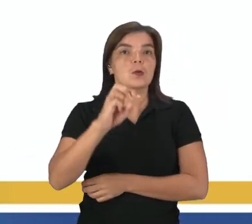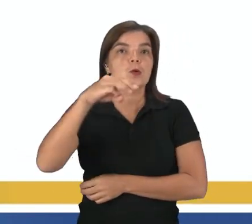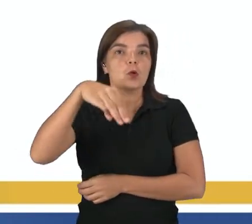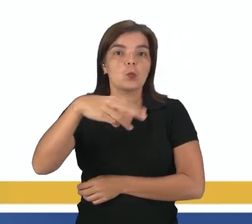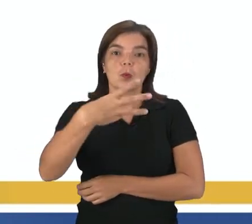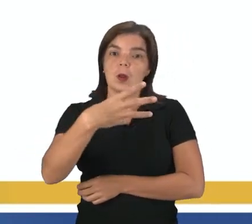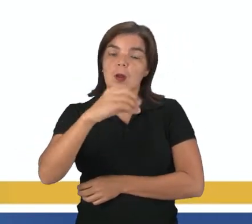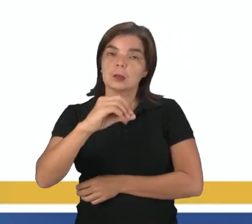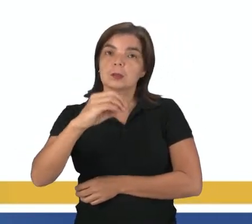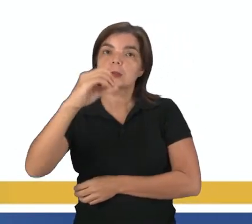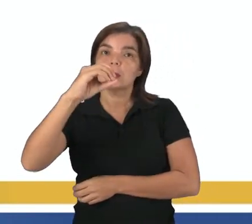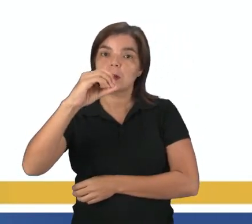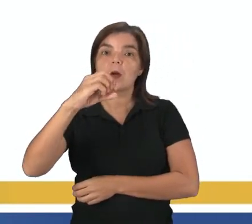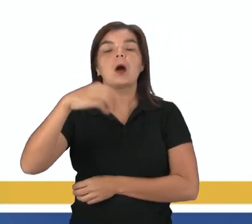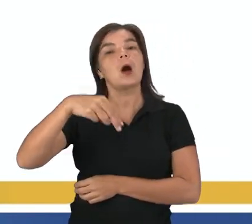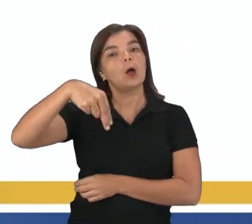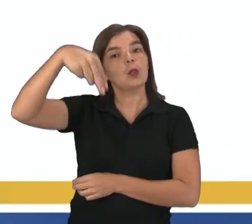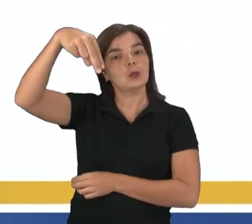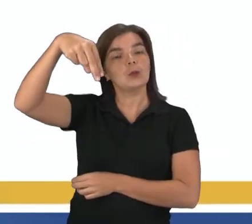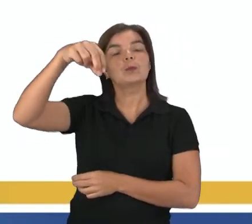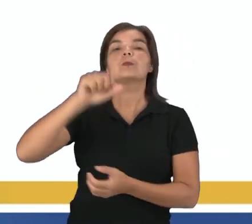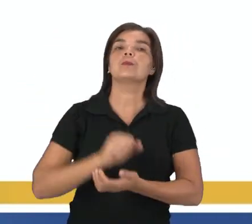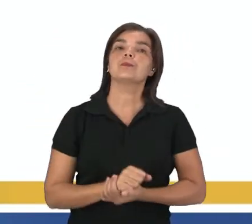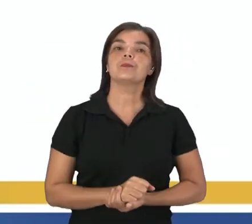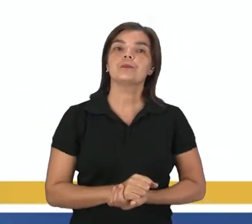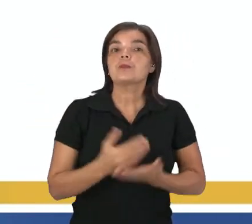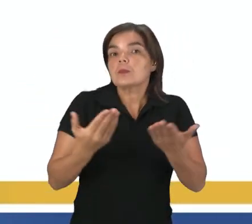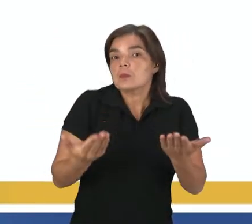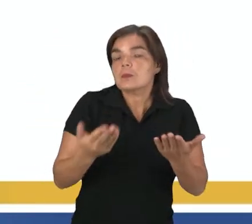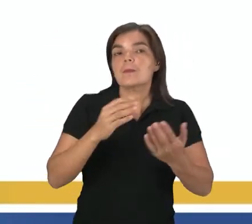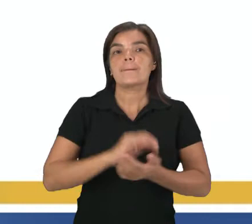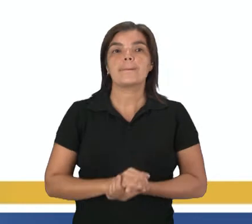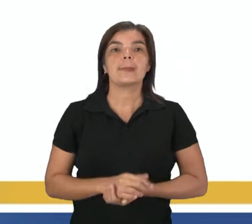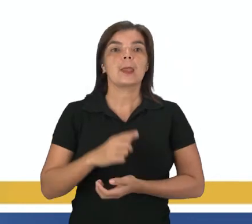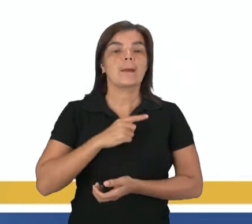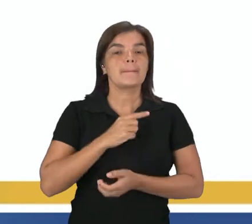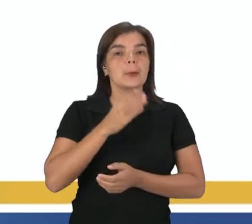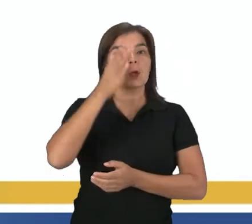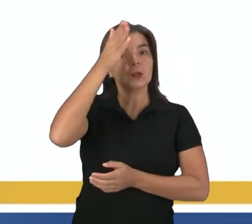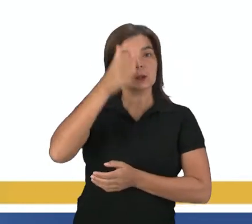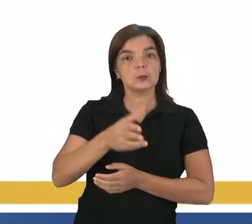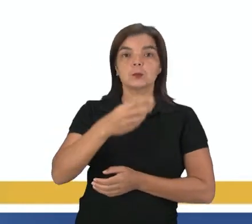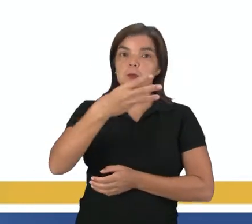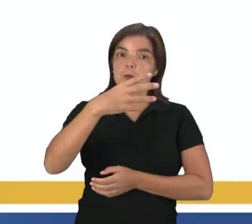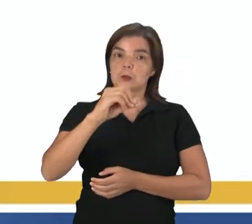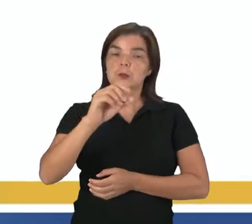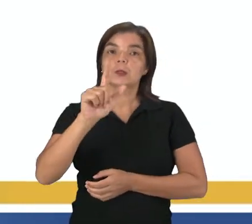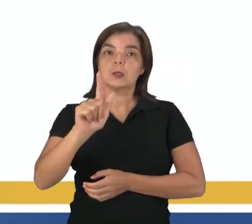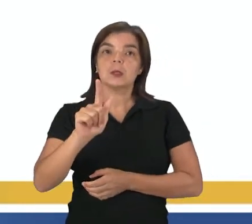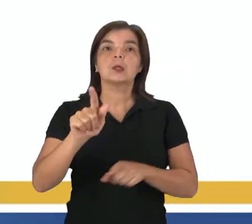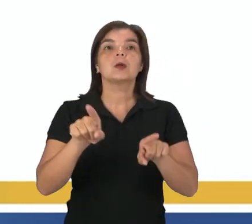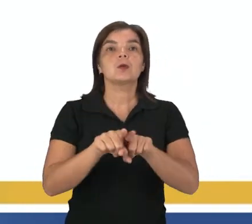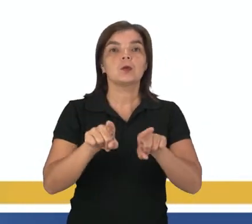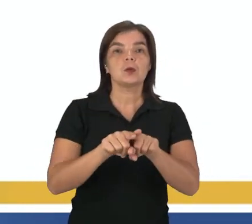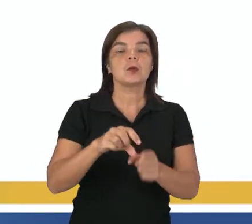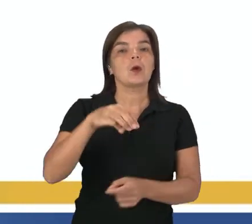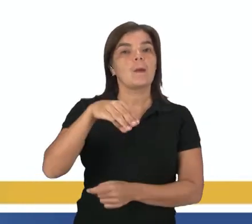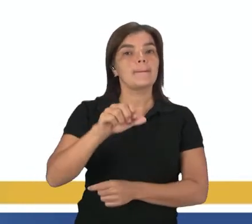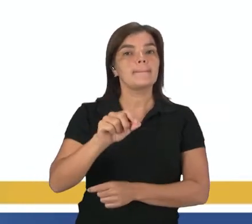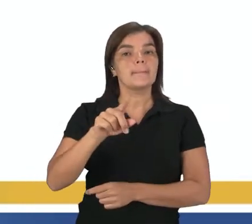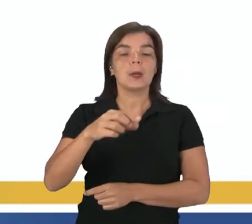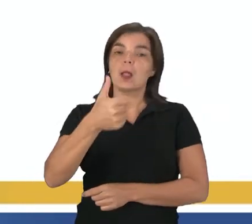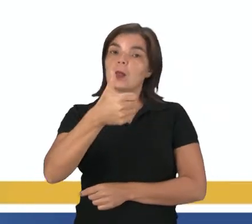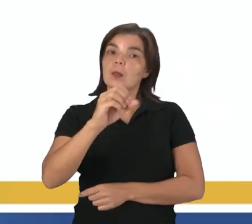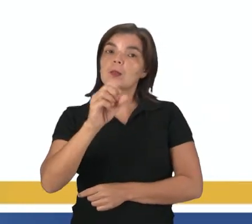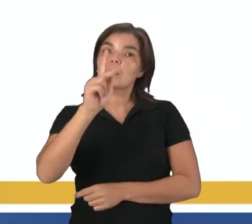a 30 graus a noroeste. Então, aí, a minha direção é os 30 graus e a minha magnitude é os